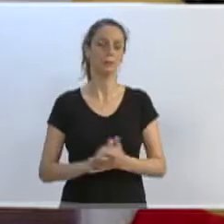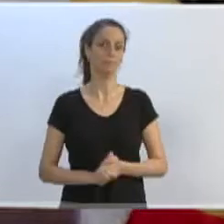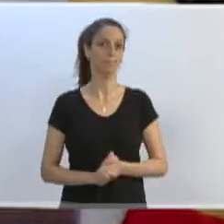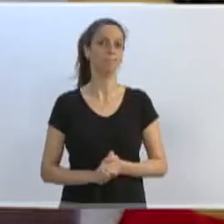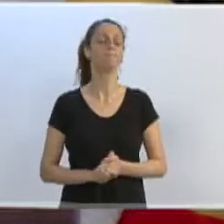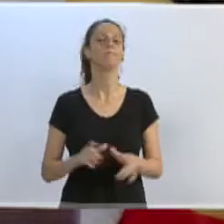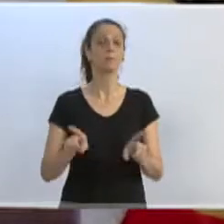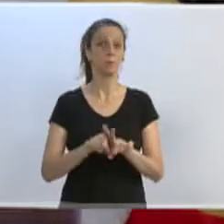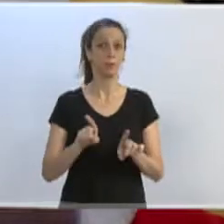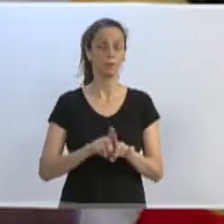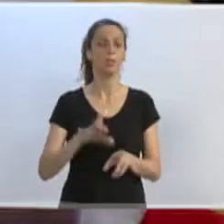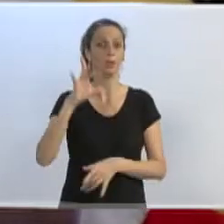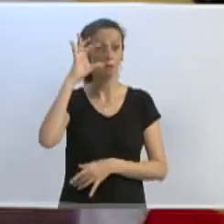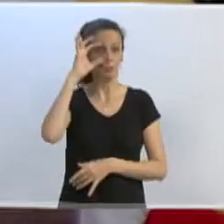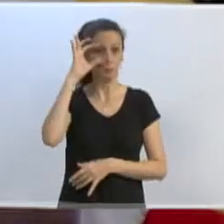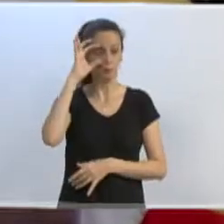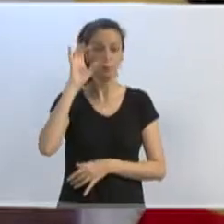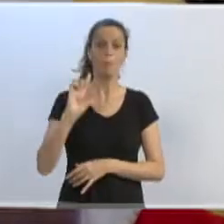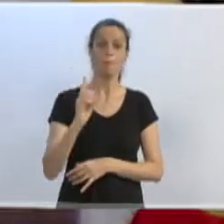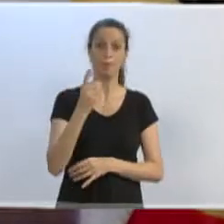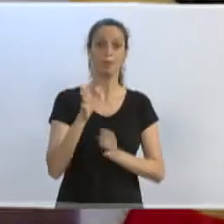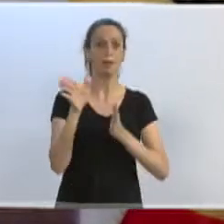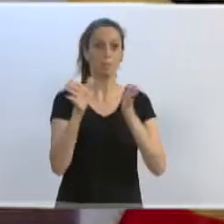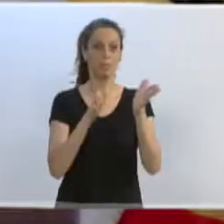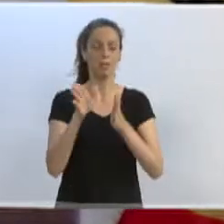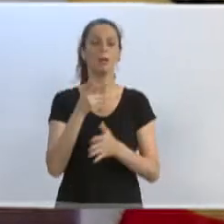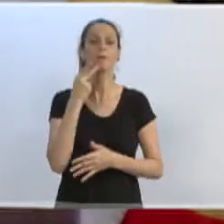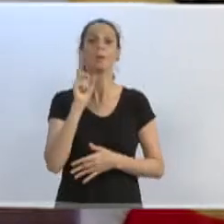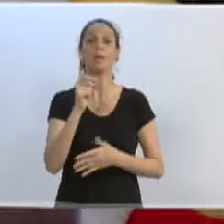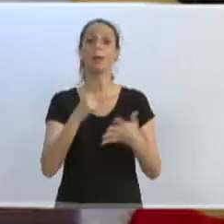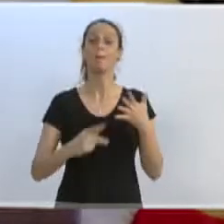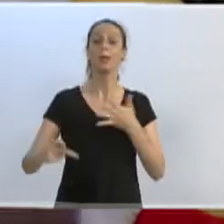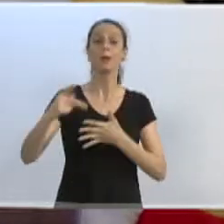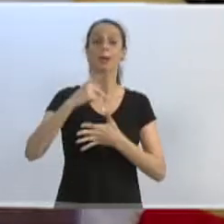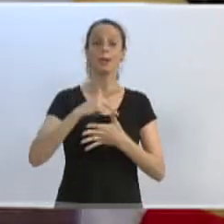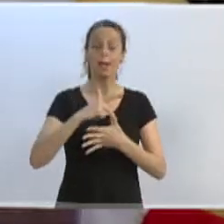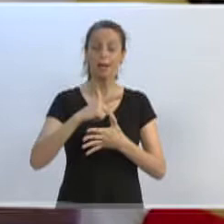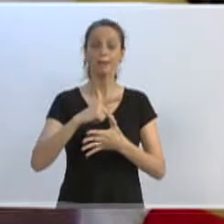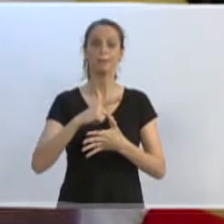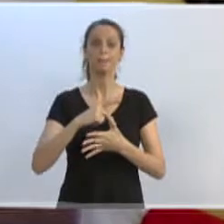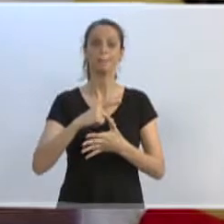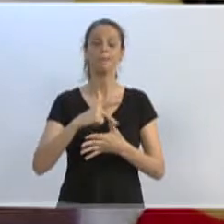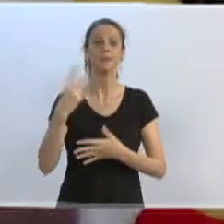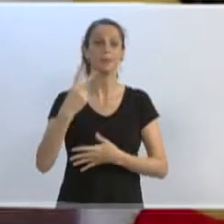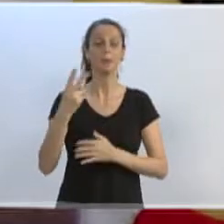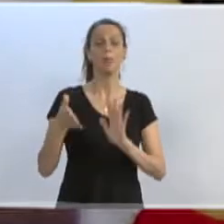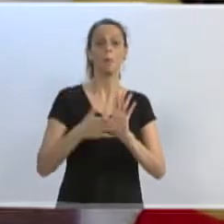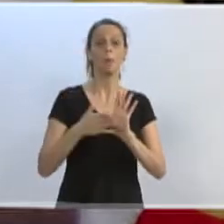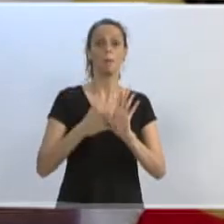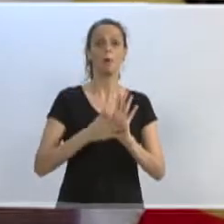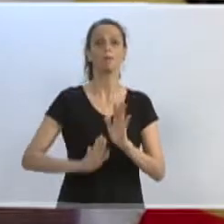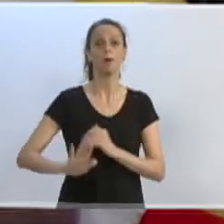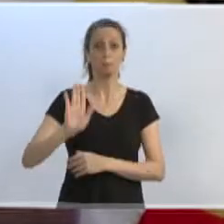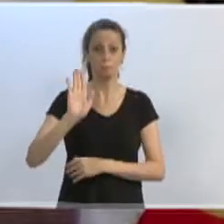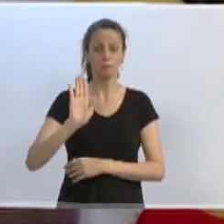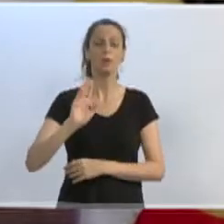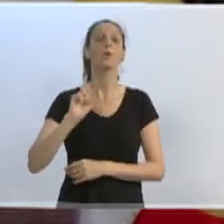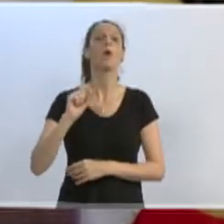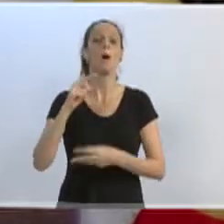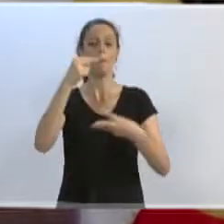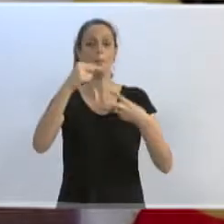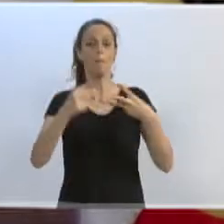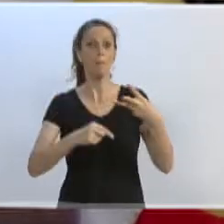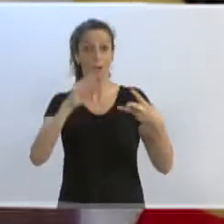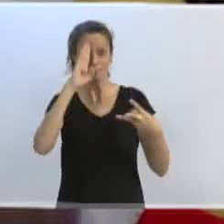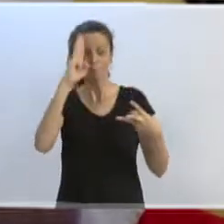governador atual o primeiro mandato dele é prioridade segundo é proposta a campanha as três primeiras prioridades eu